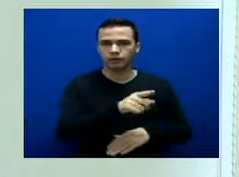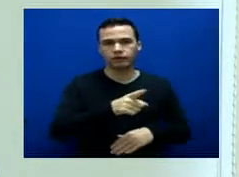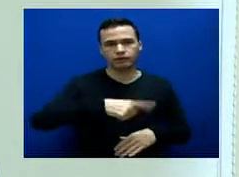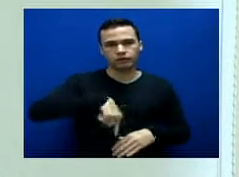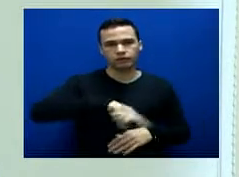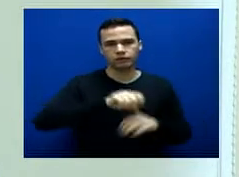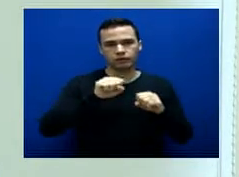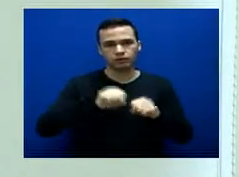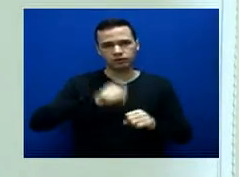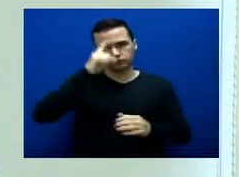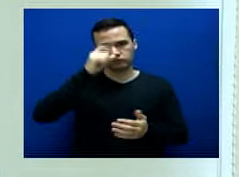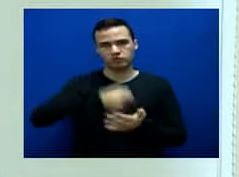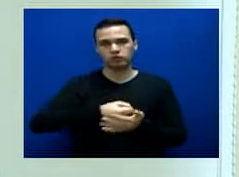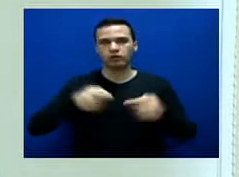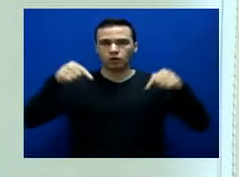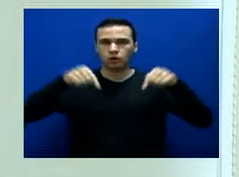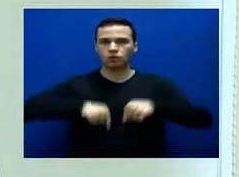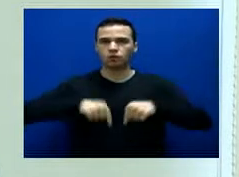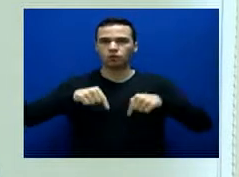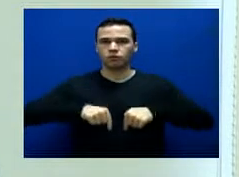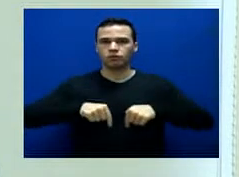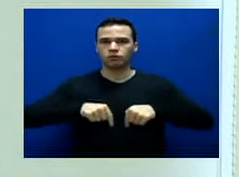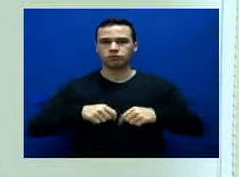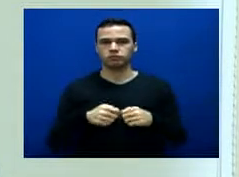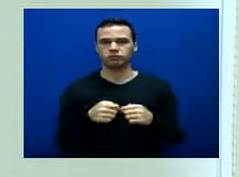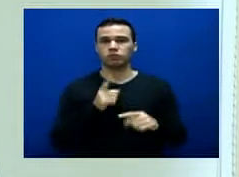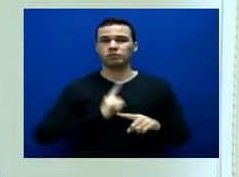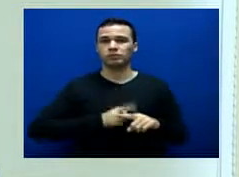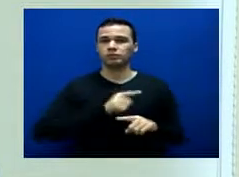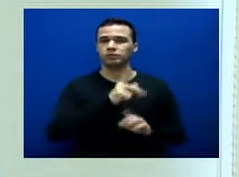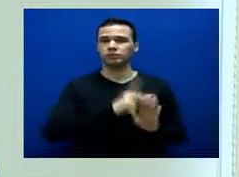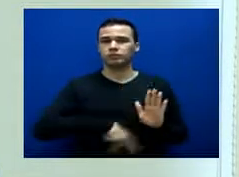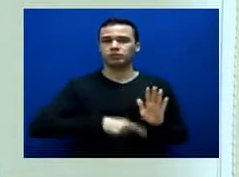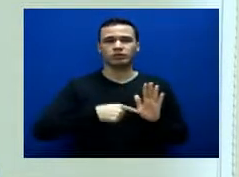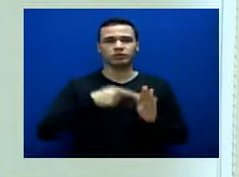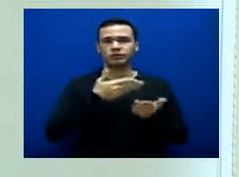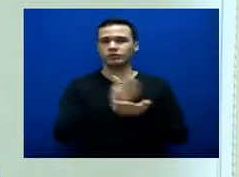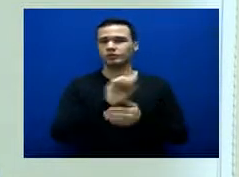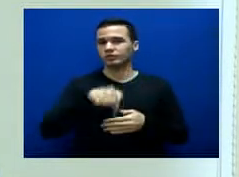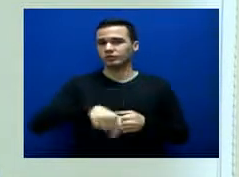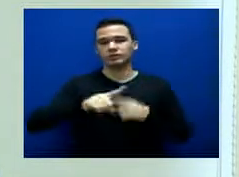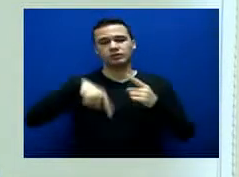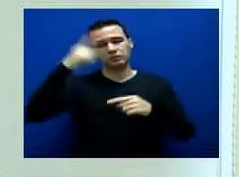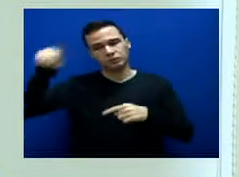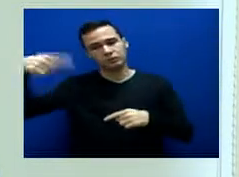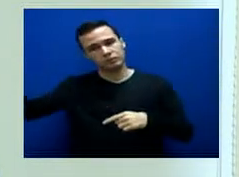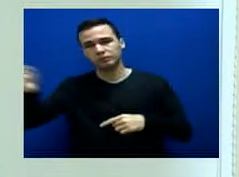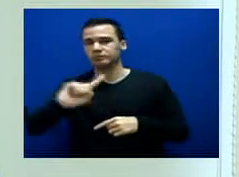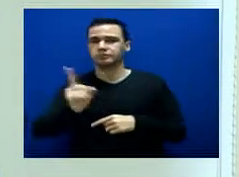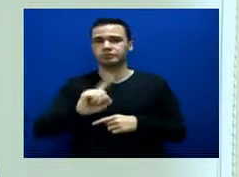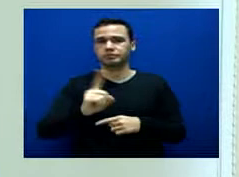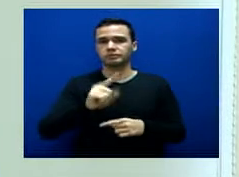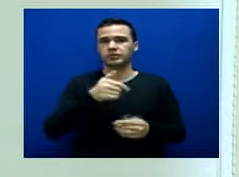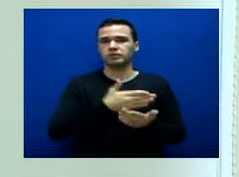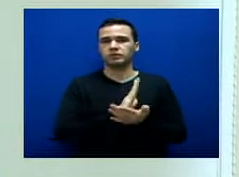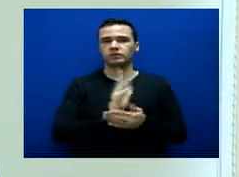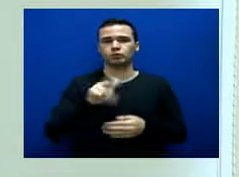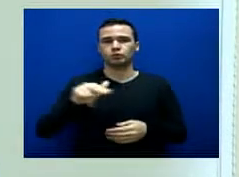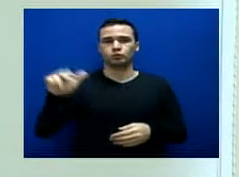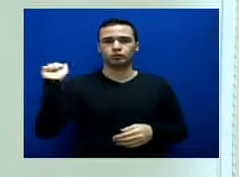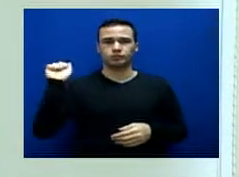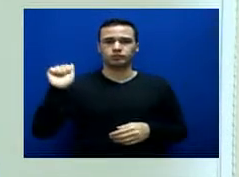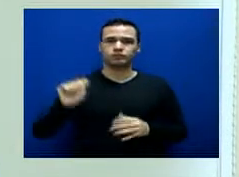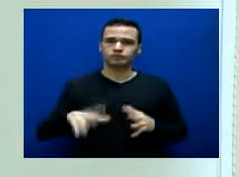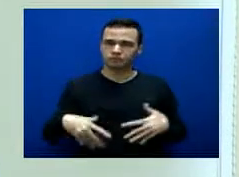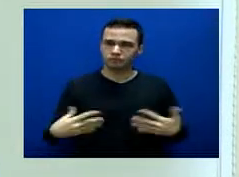gente possa votar o projeto hoje. Porque esse projeto não vai passar hoje, não vai passar amanhã, não vai passar daqui a um mês.